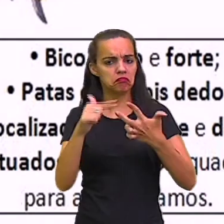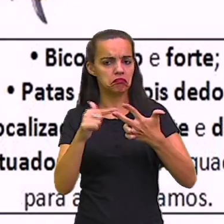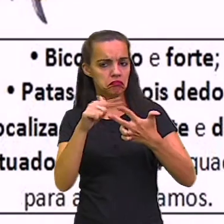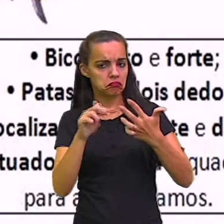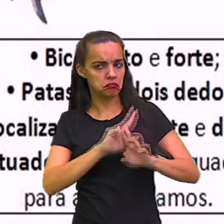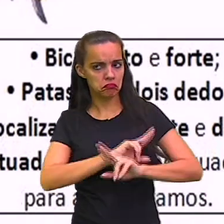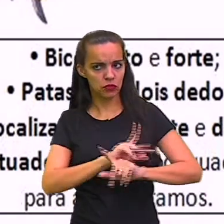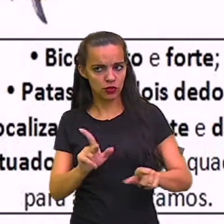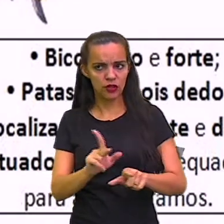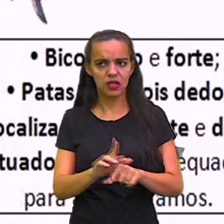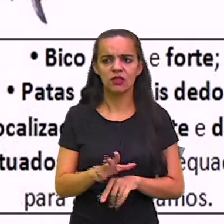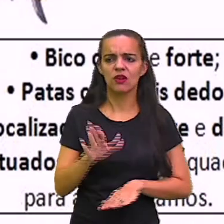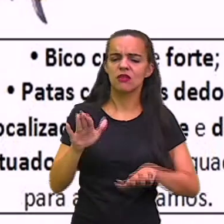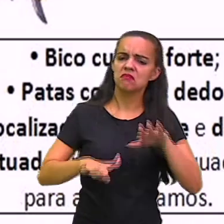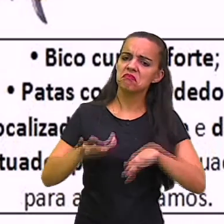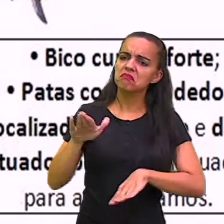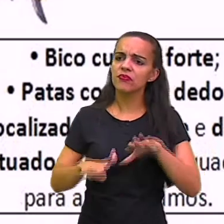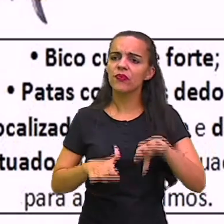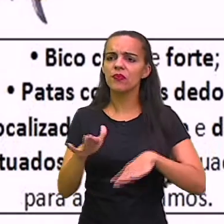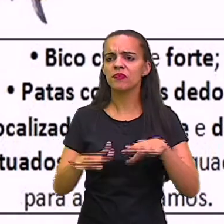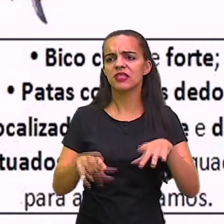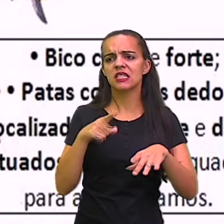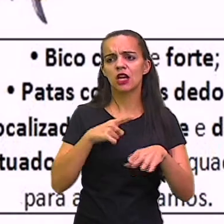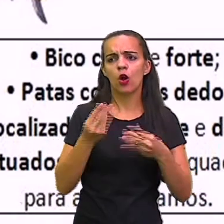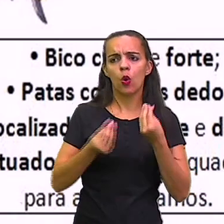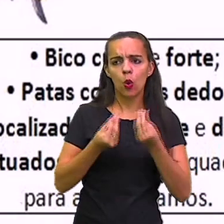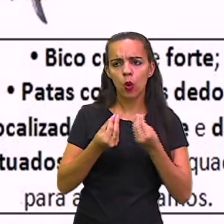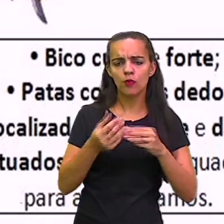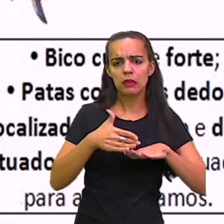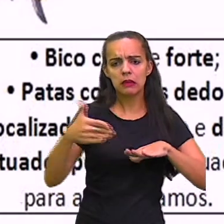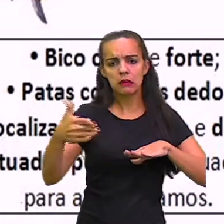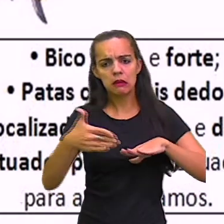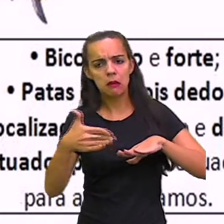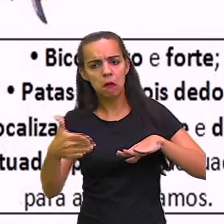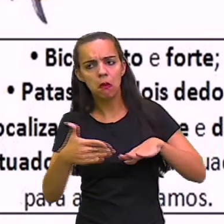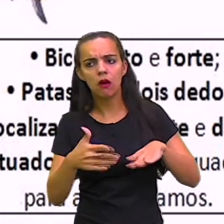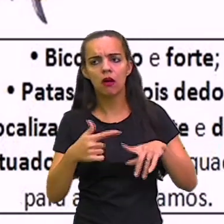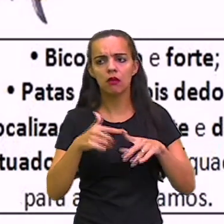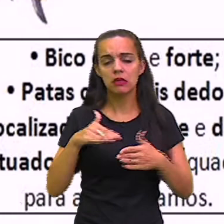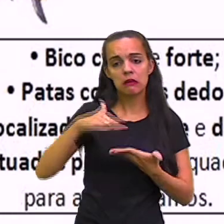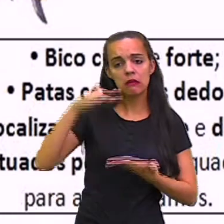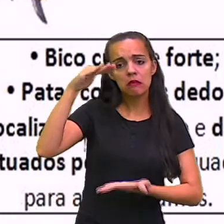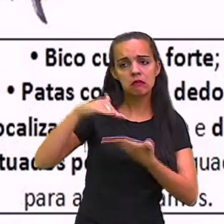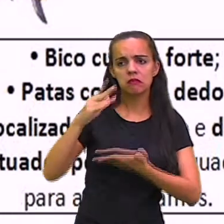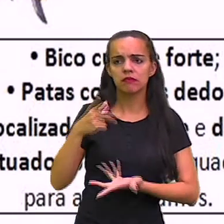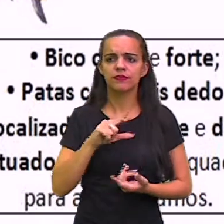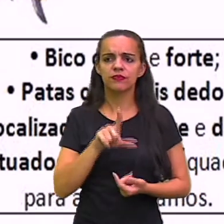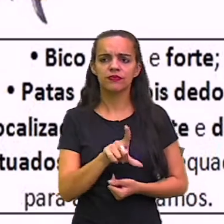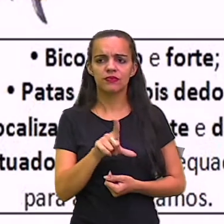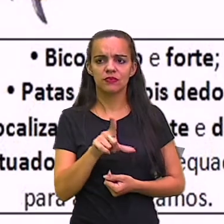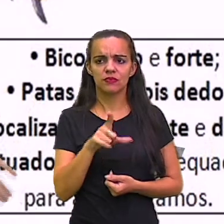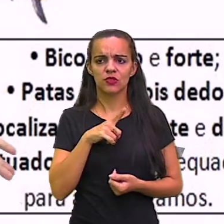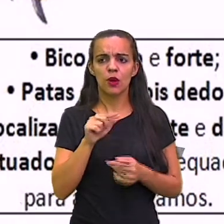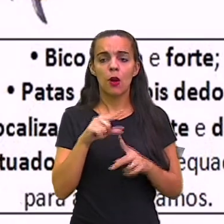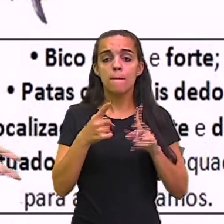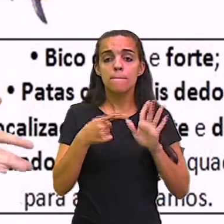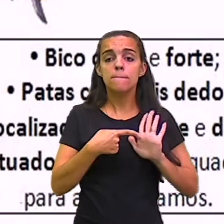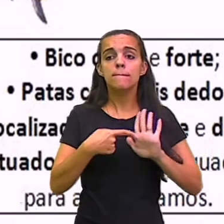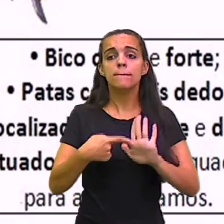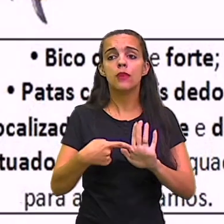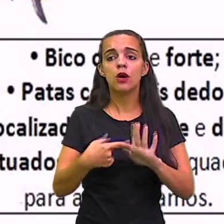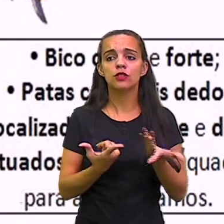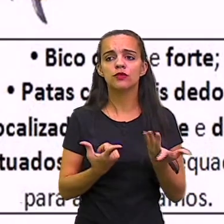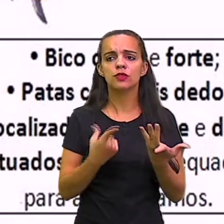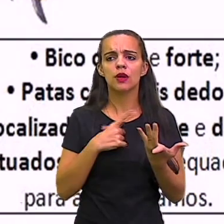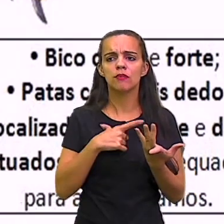da Águia as variações nas formas e tamanho das agradáveis são reflexo